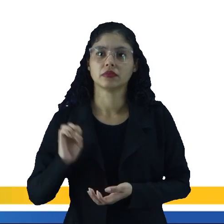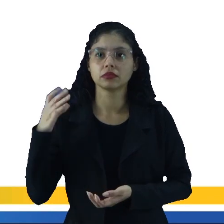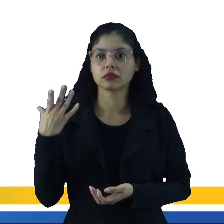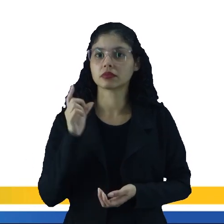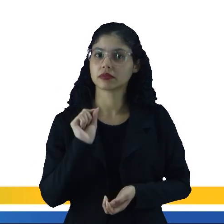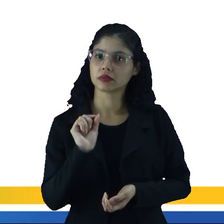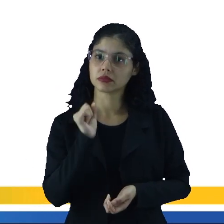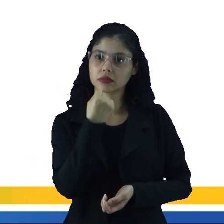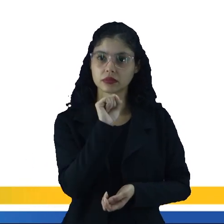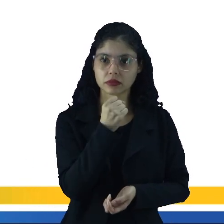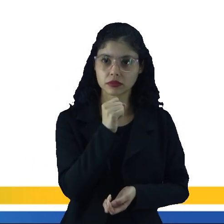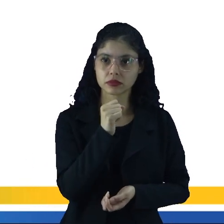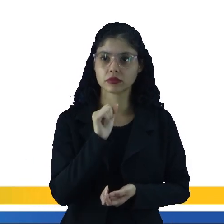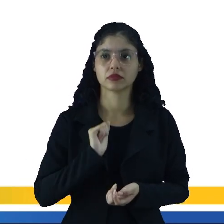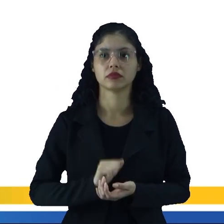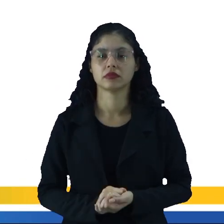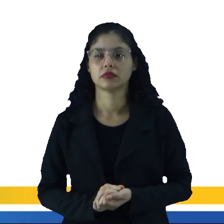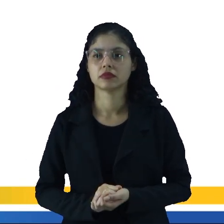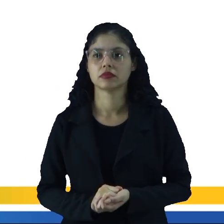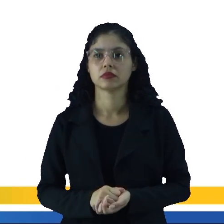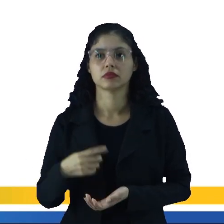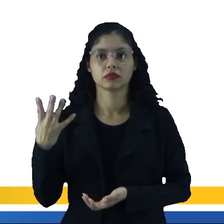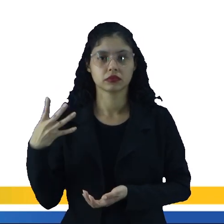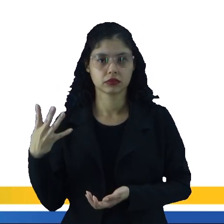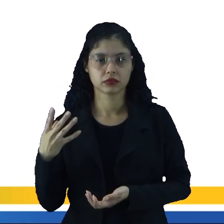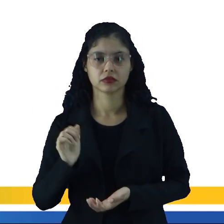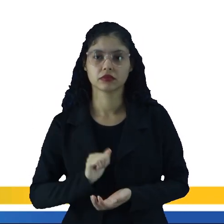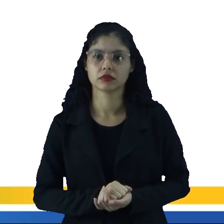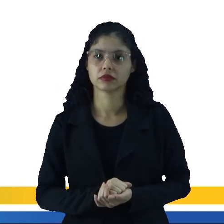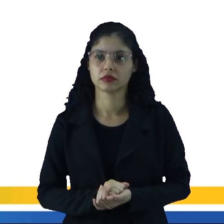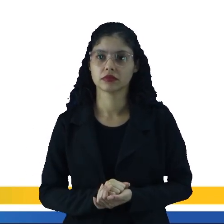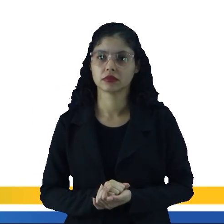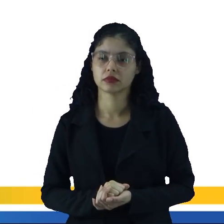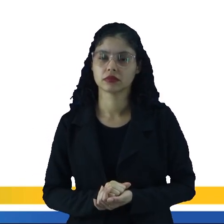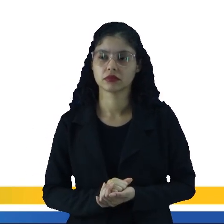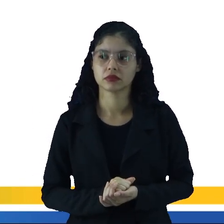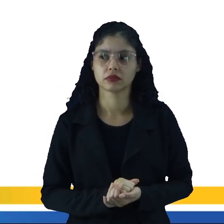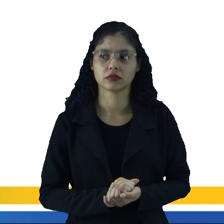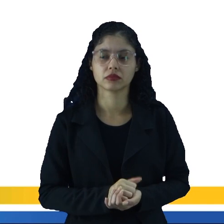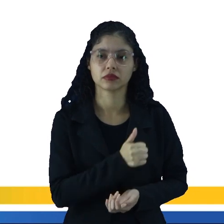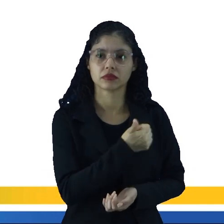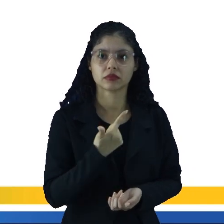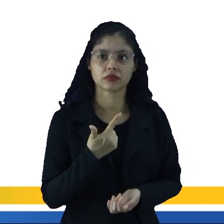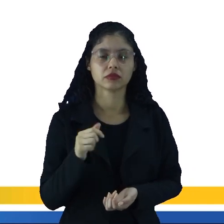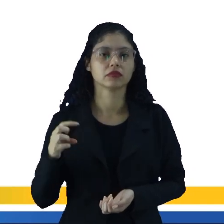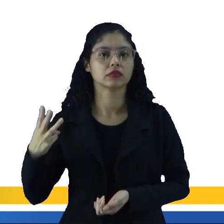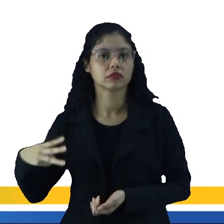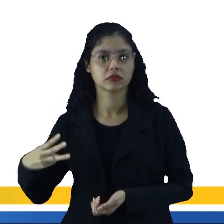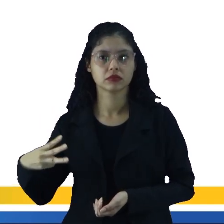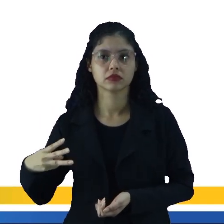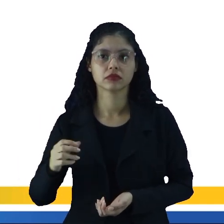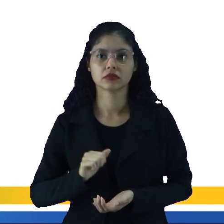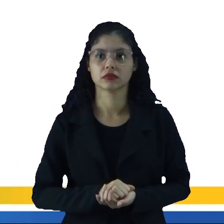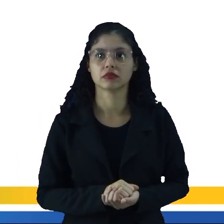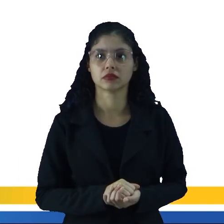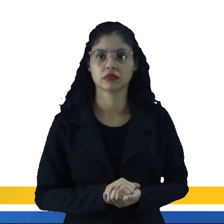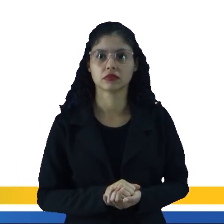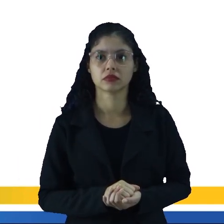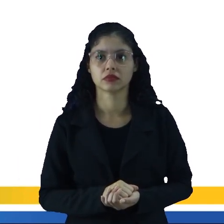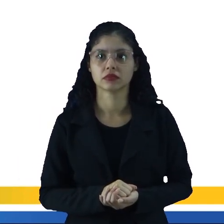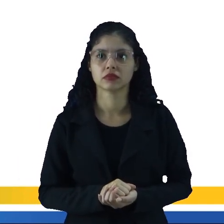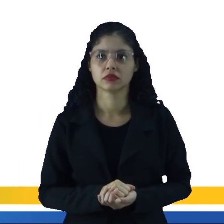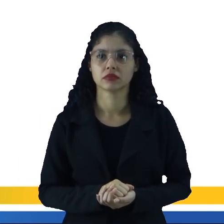fosse fazer 8 gols, mas seria em 4 jogos, certo? 12 gols em 3